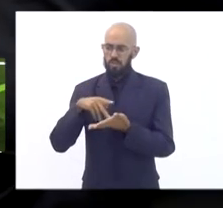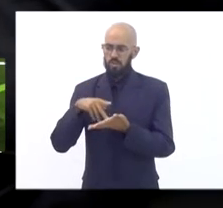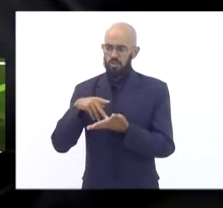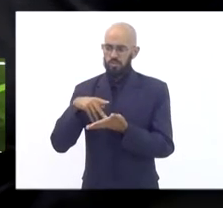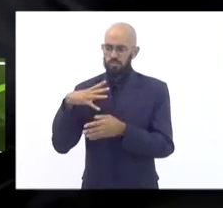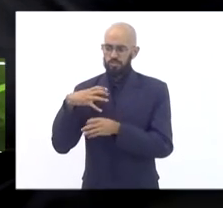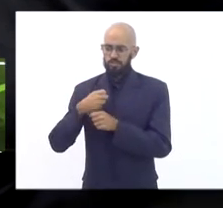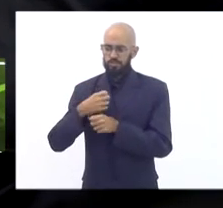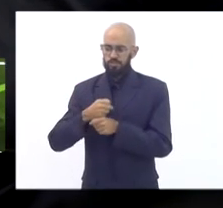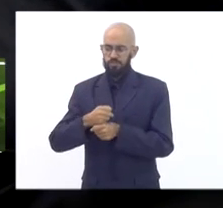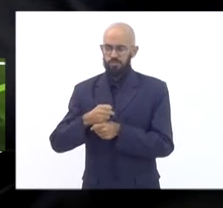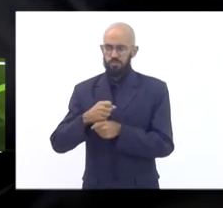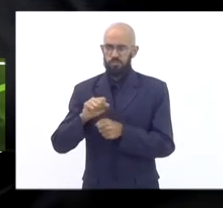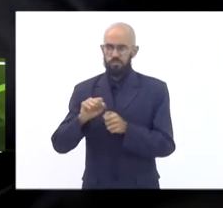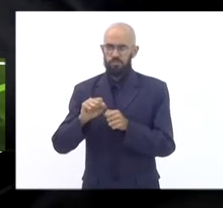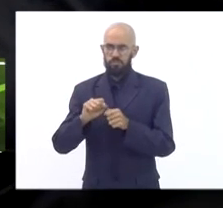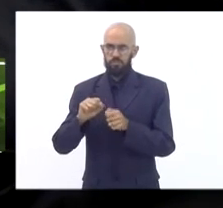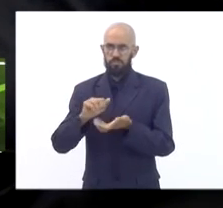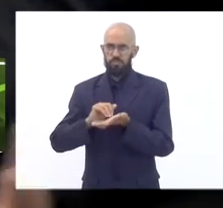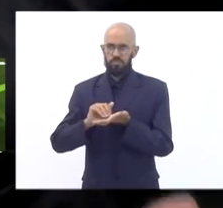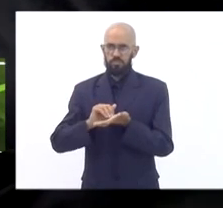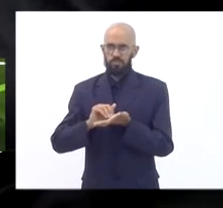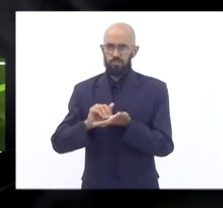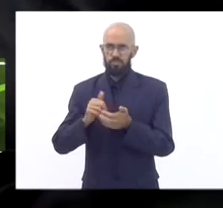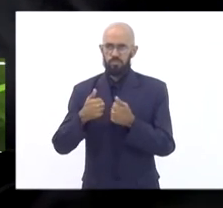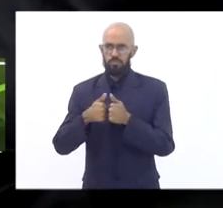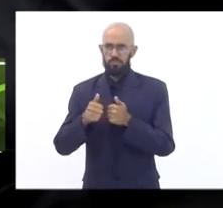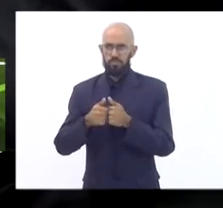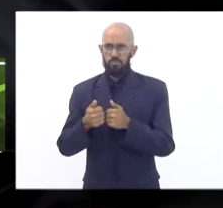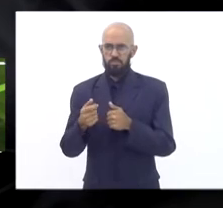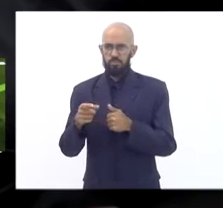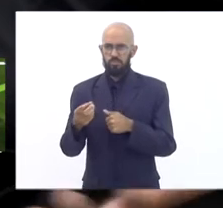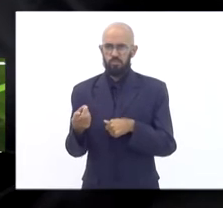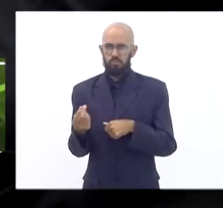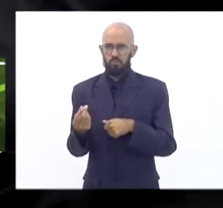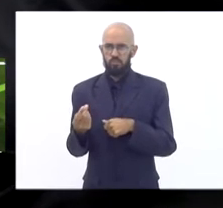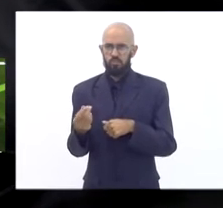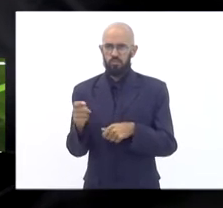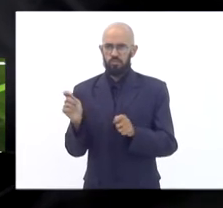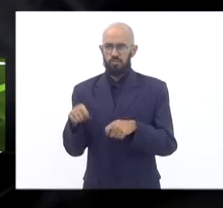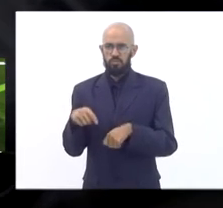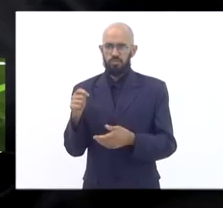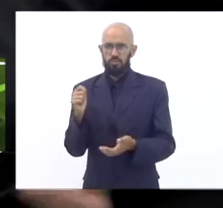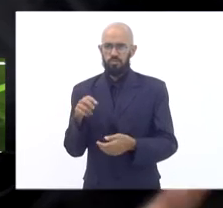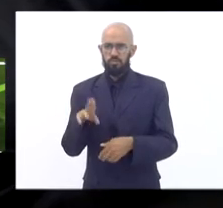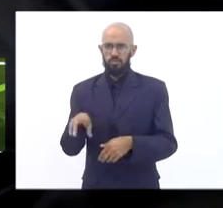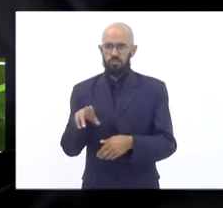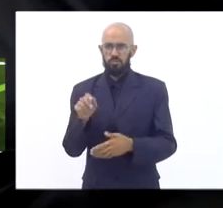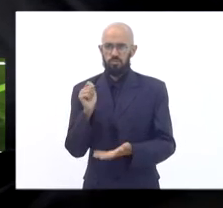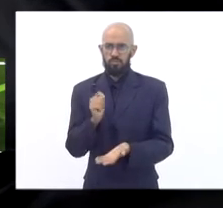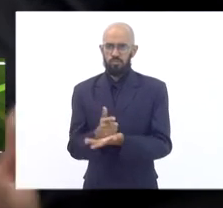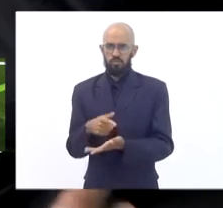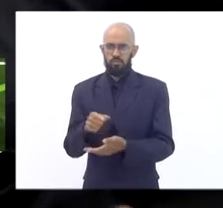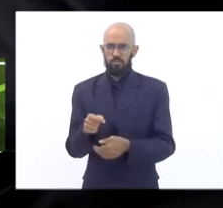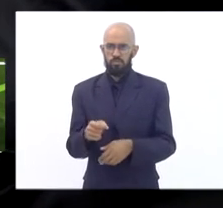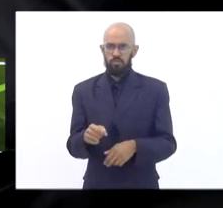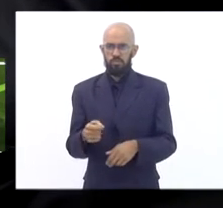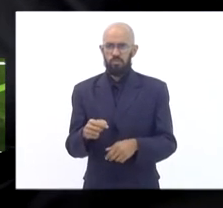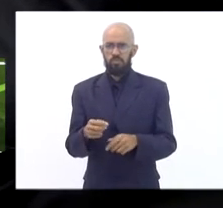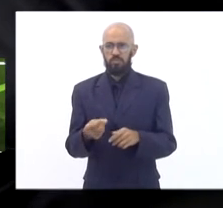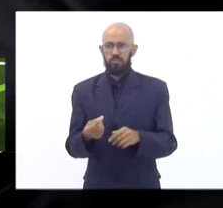de Transportes é de quanto o usuário pode pagar, né? Dentro da inflação, dentro de